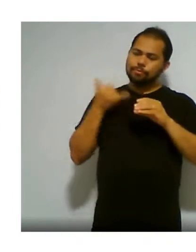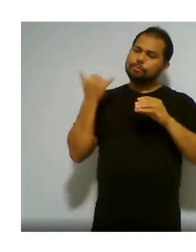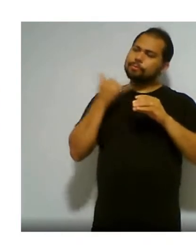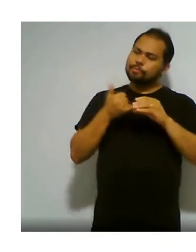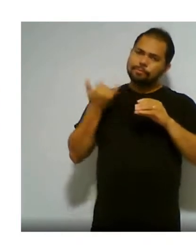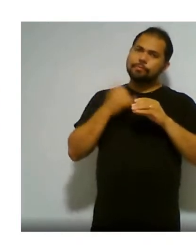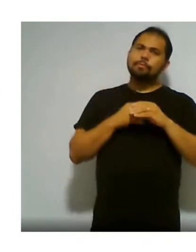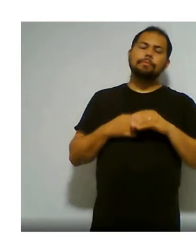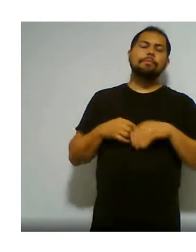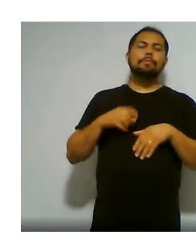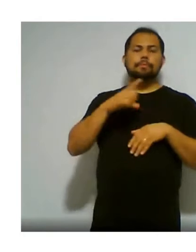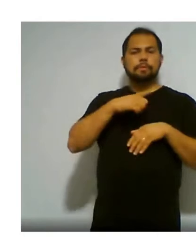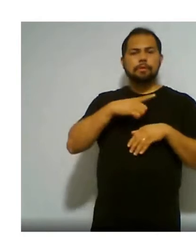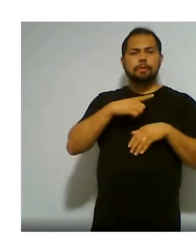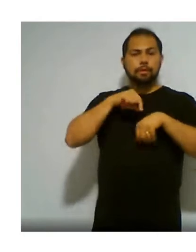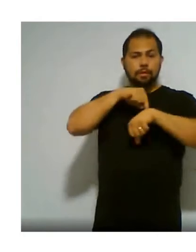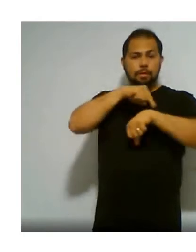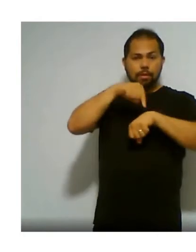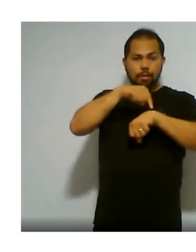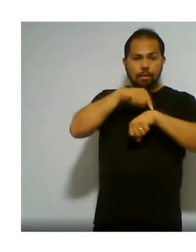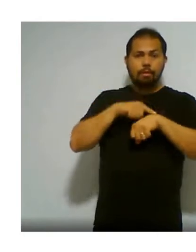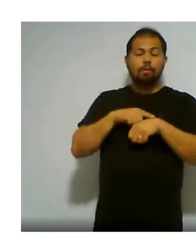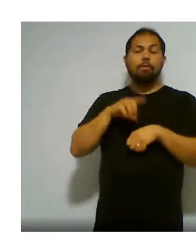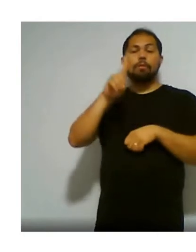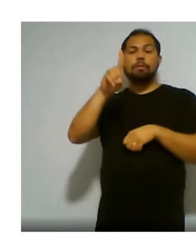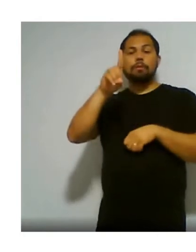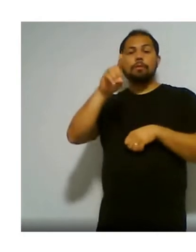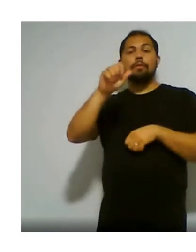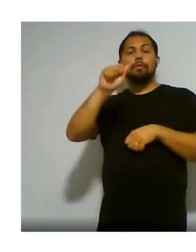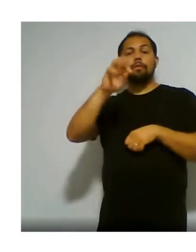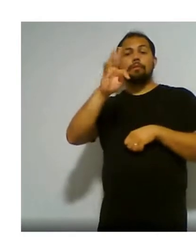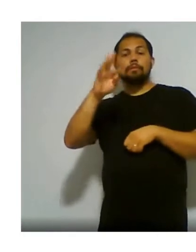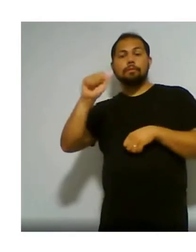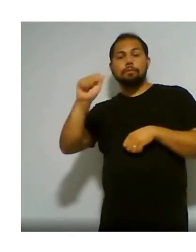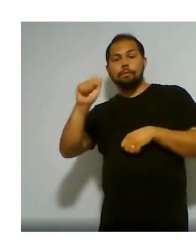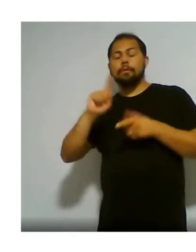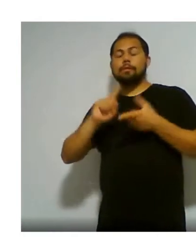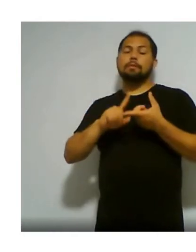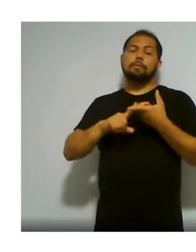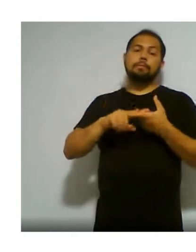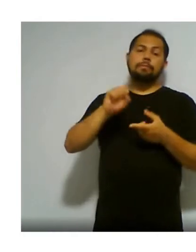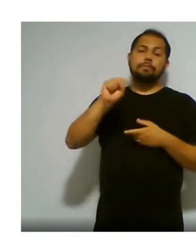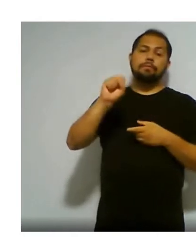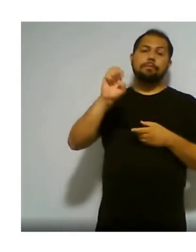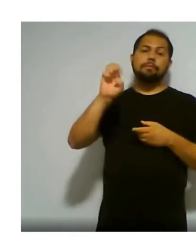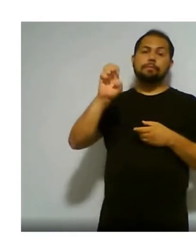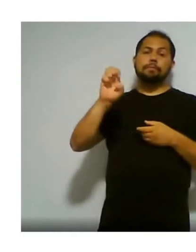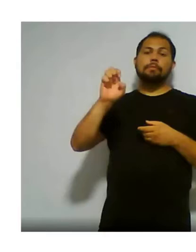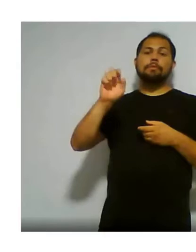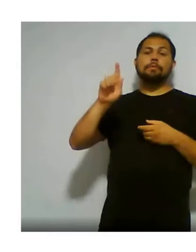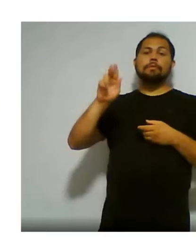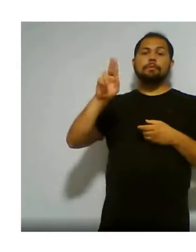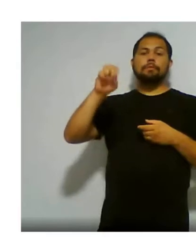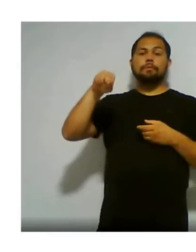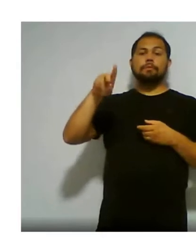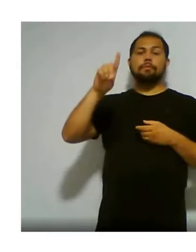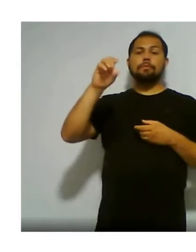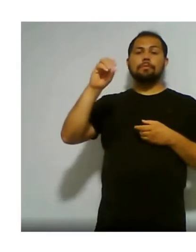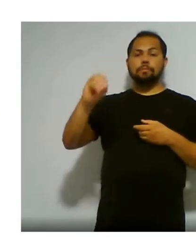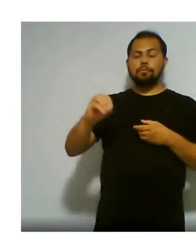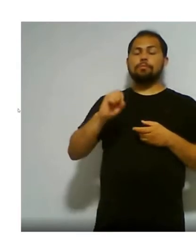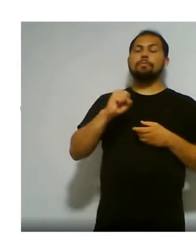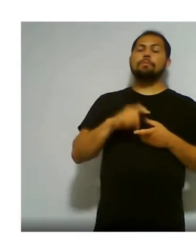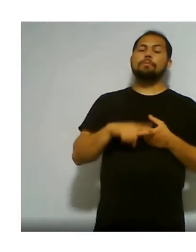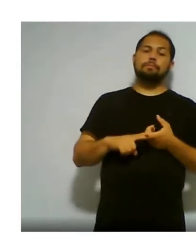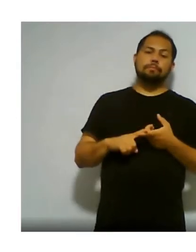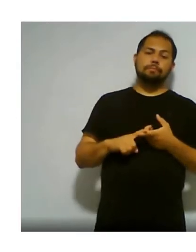data, a hora certa, os segundos rodando lá. Por isso, quando você liga o computador, ele está sempre com a hora certa.